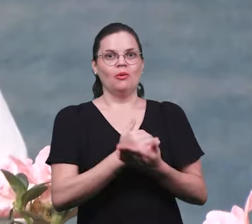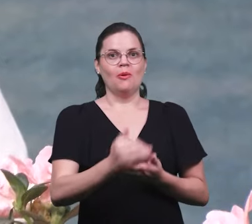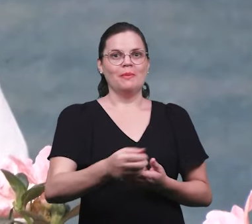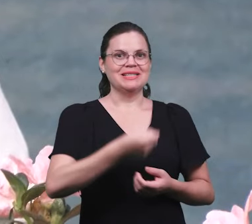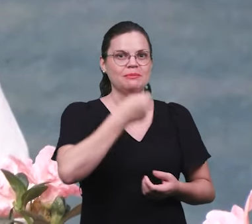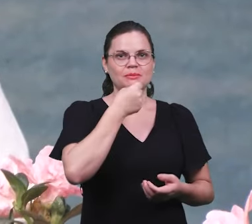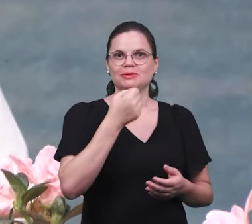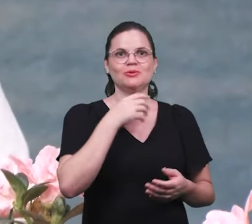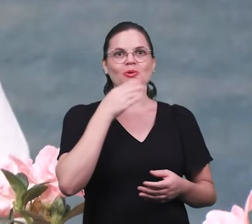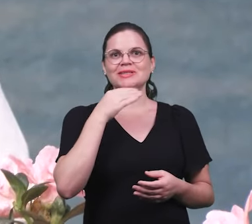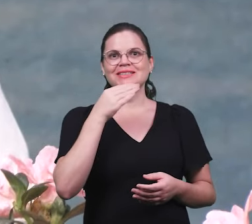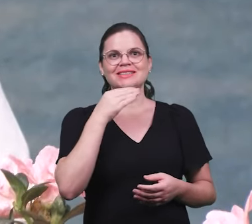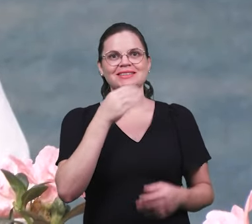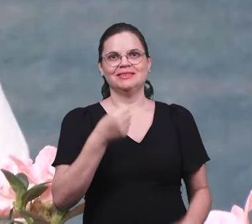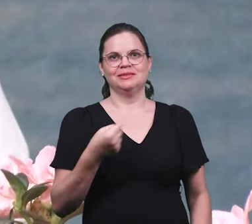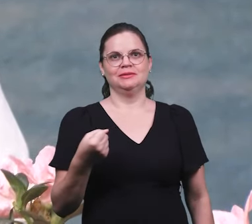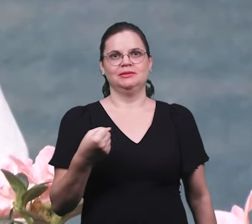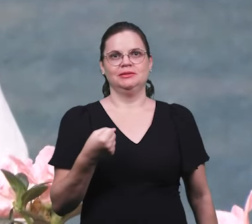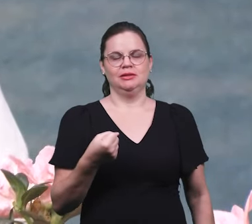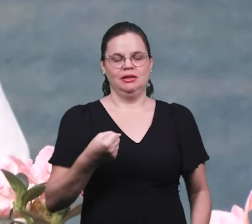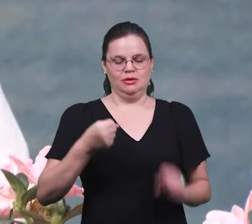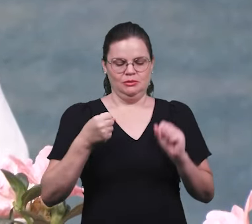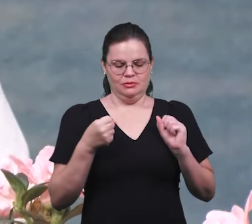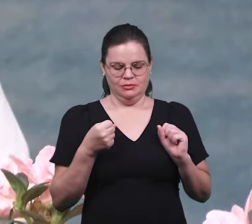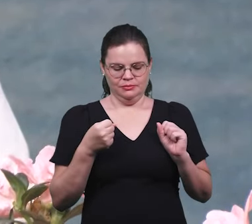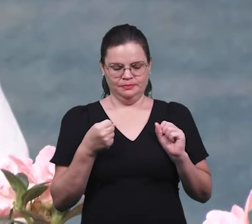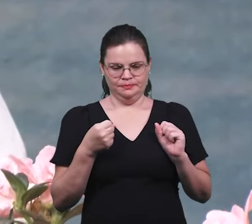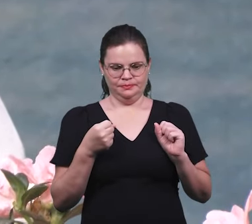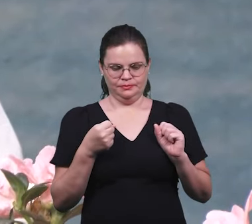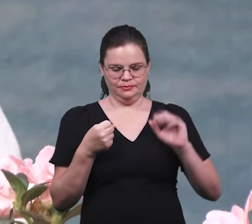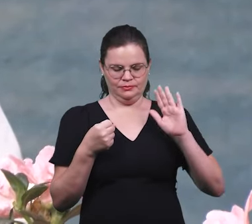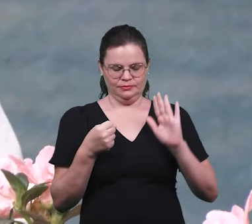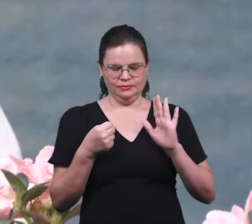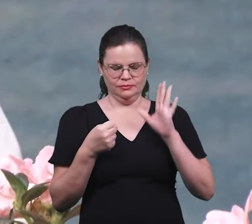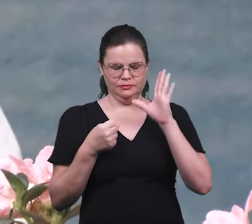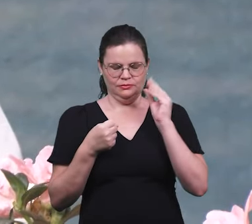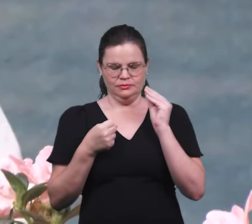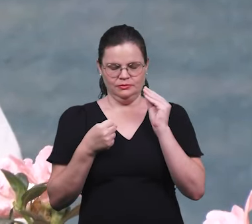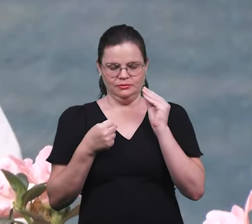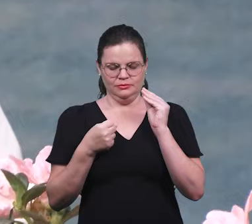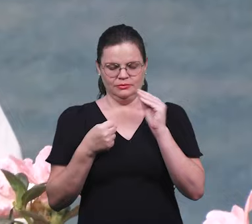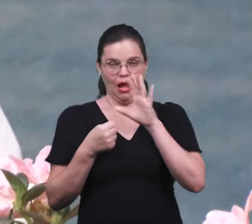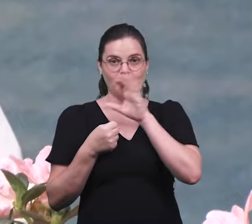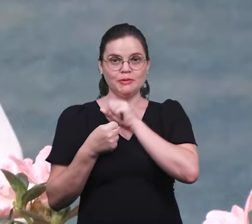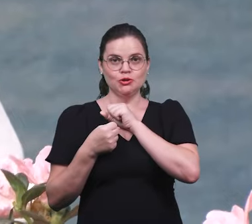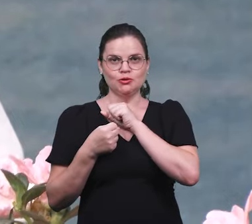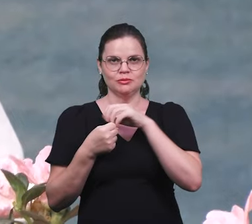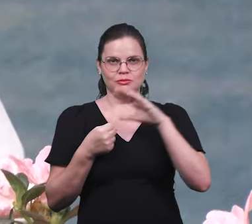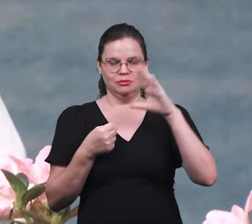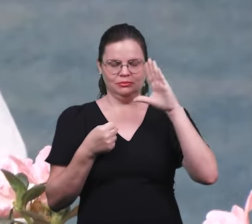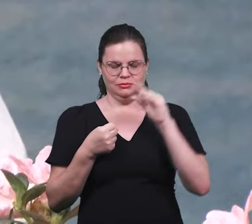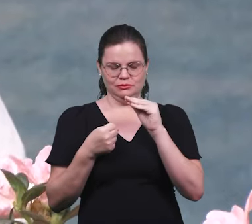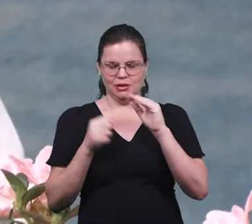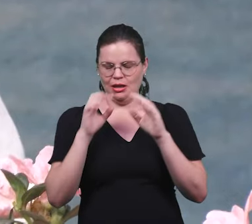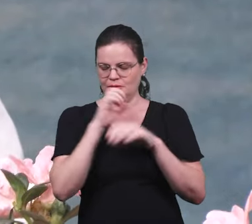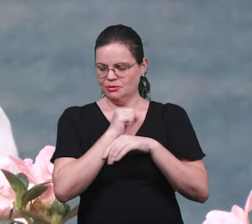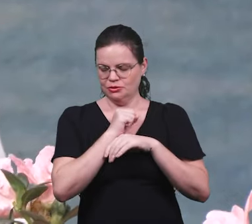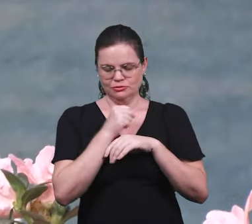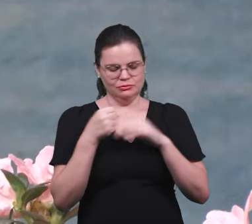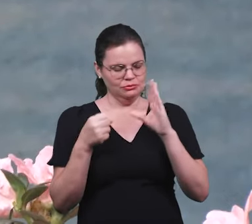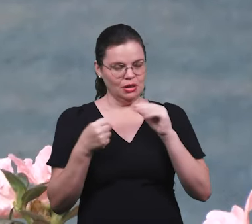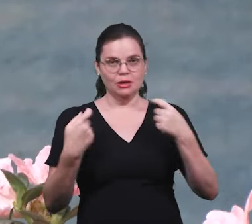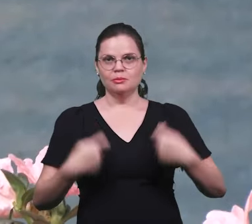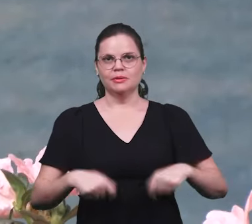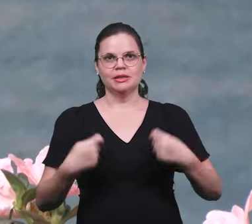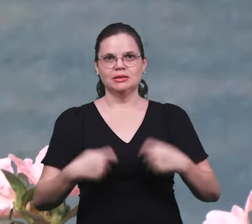a fazer? Não conseguia. Aí eu parei. Sério, eu fechei o olho ali mesmo. Não foi nem aquela oração assim. Não, eu tive